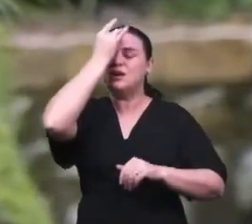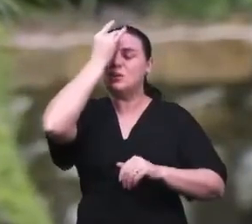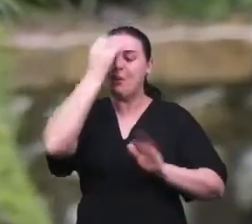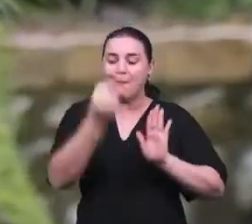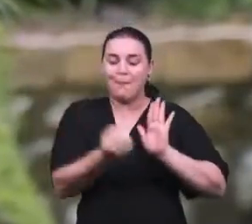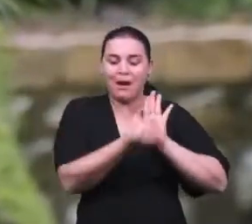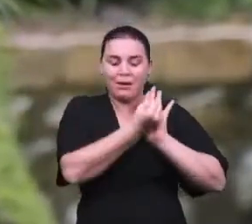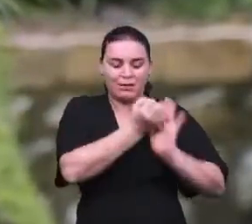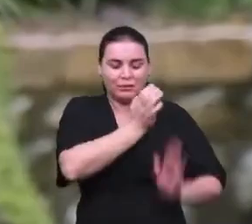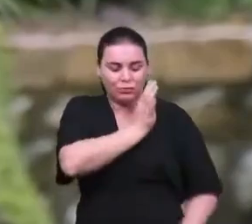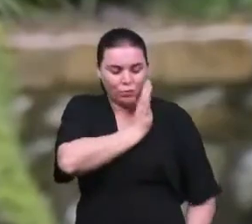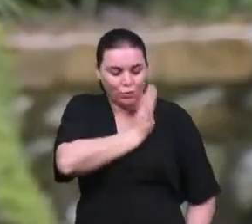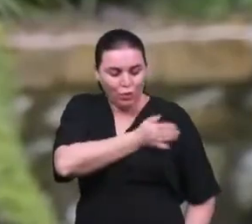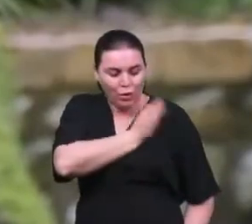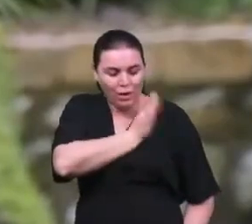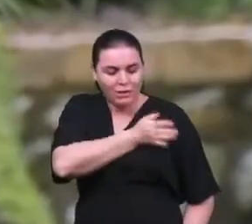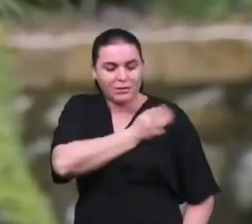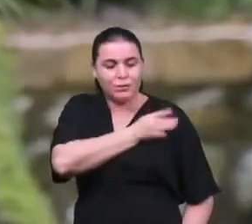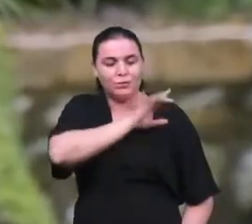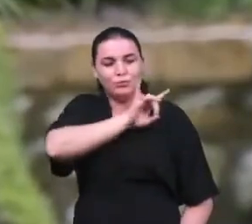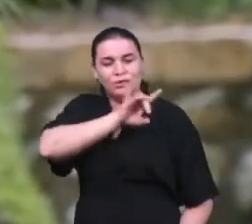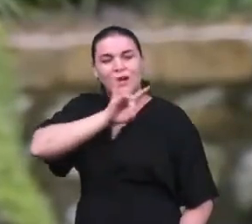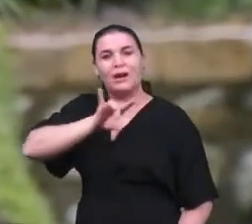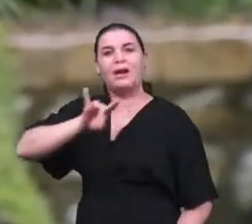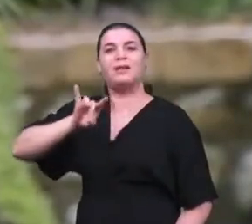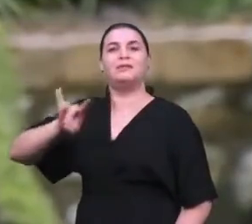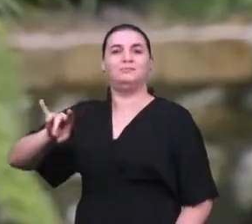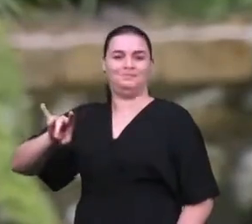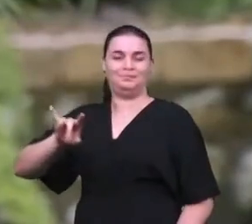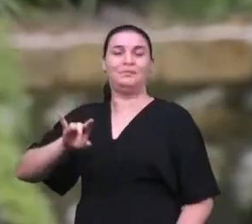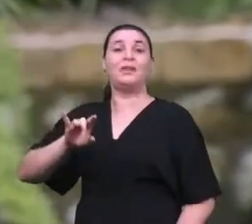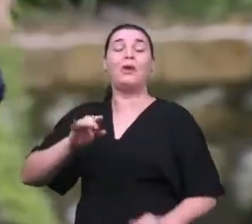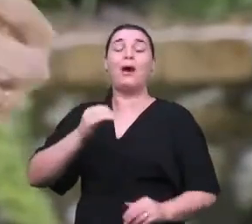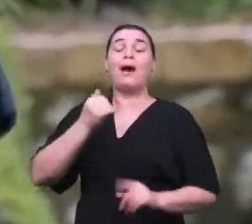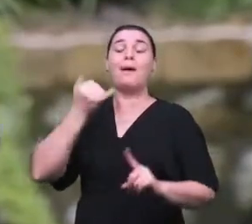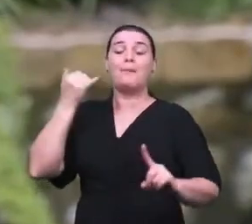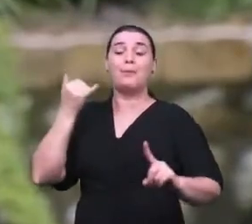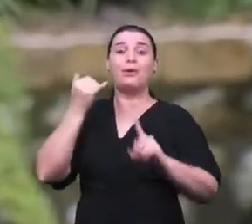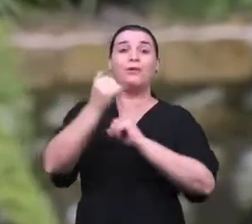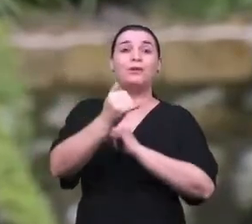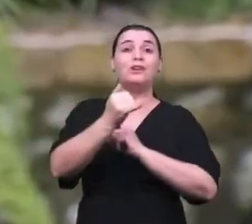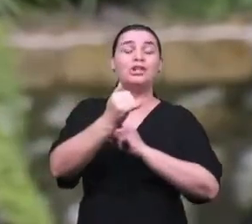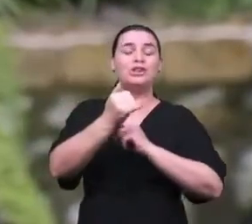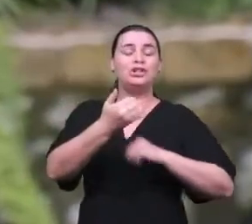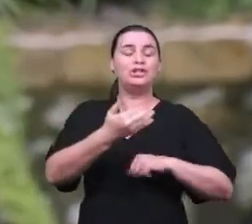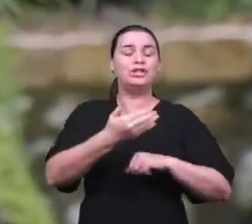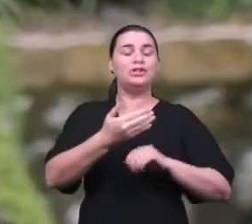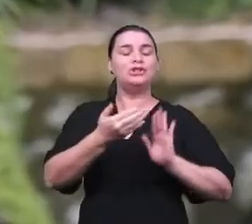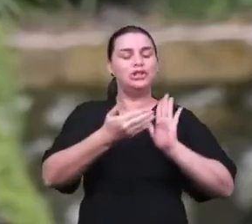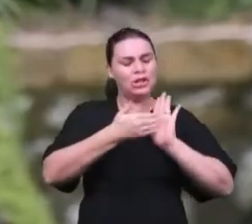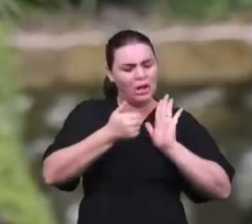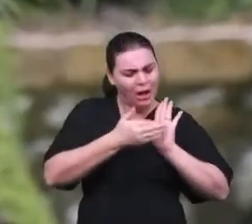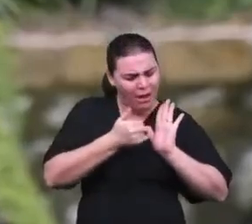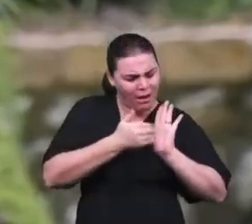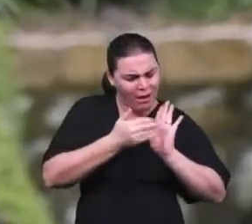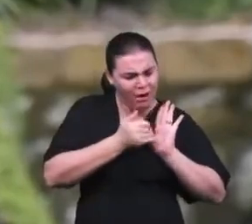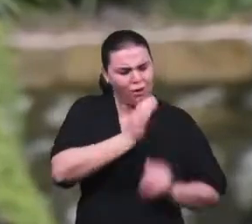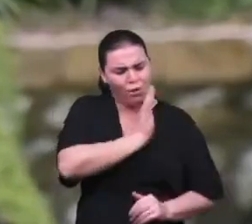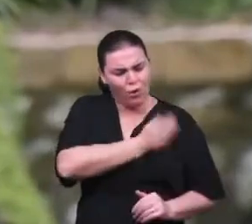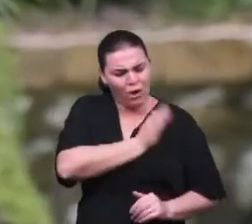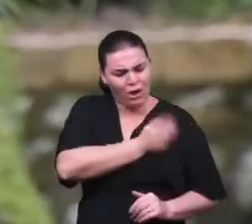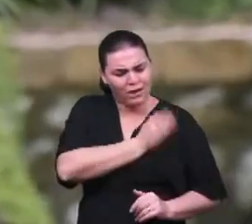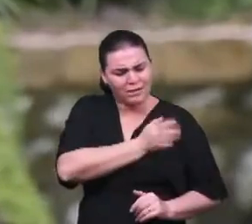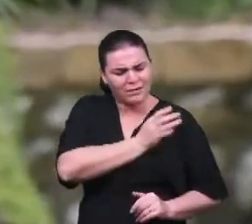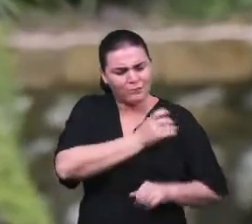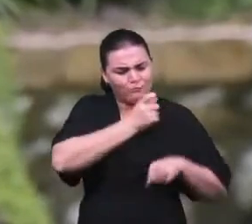aí a palavra, encerrando, é a palavra do profeta: tirarei o coração de pedra e vos darei o coração